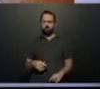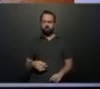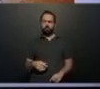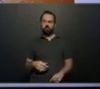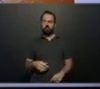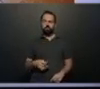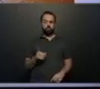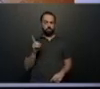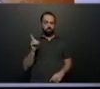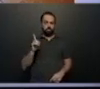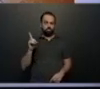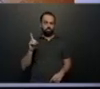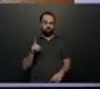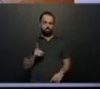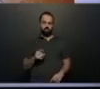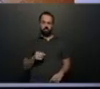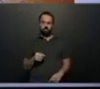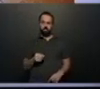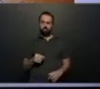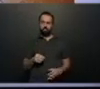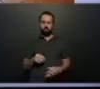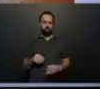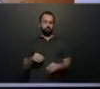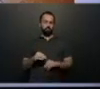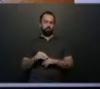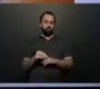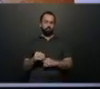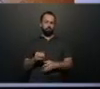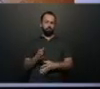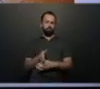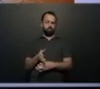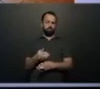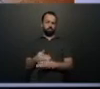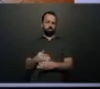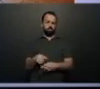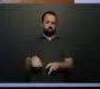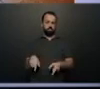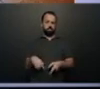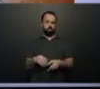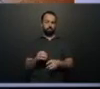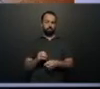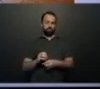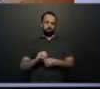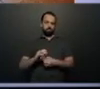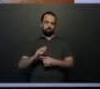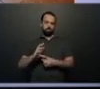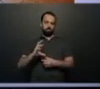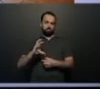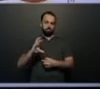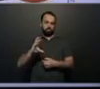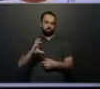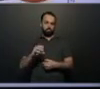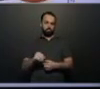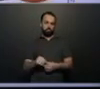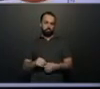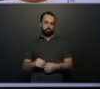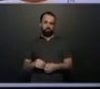leite. Aqui nós temos o fermento químico, o bicarbonato de sódio, que é usado na preparação de